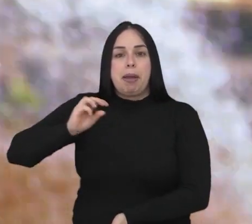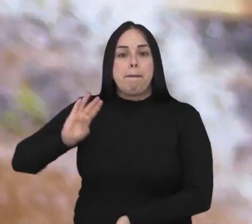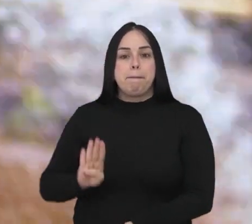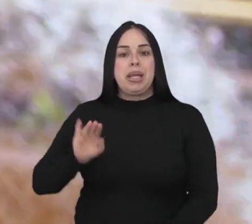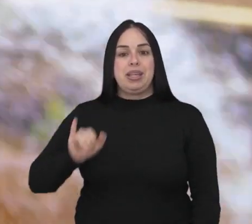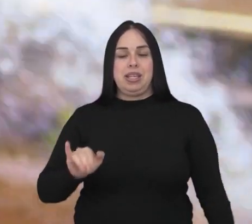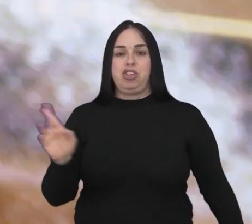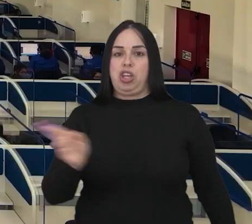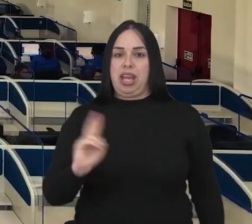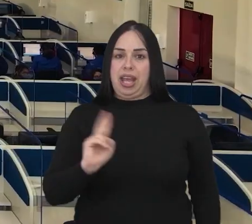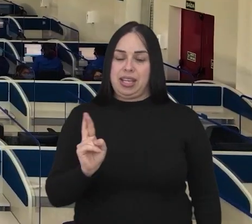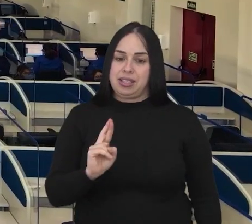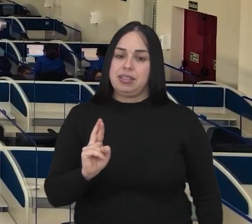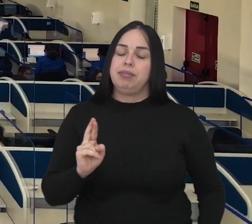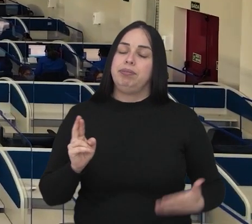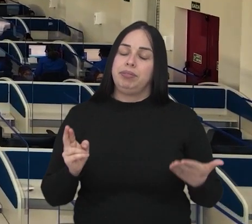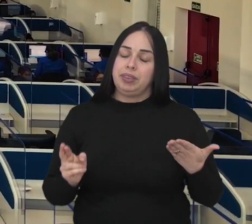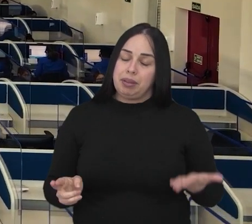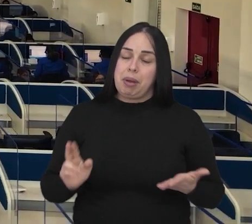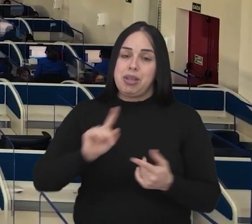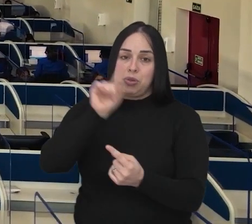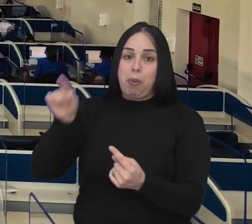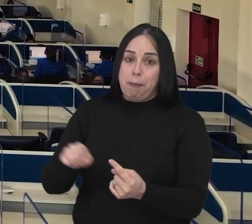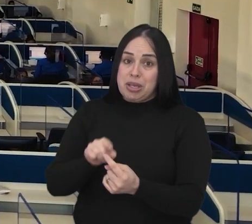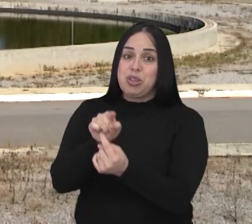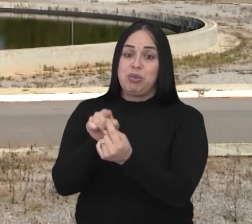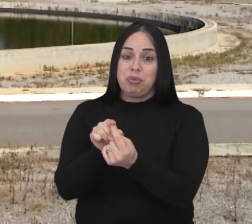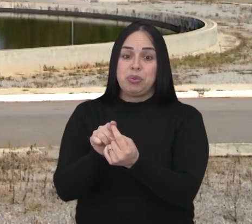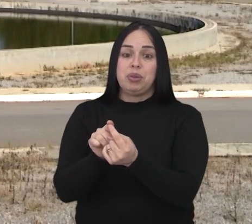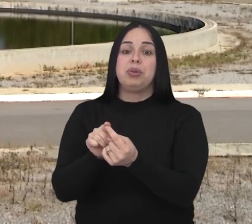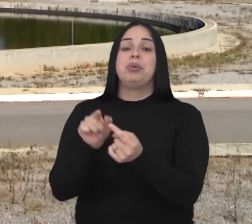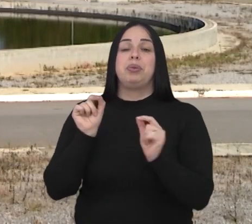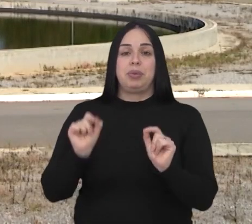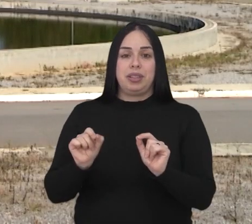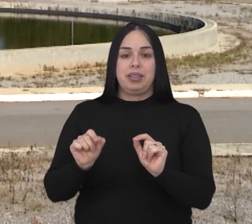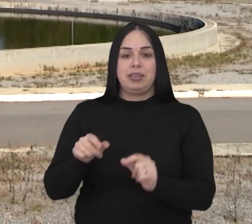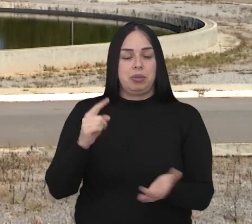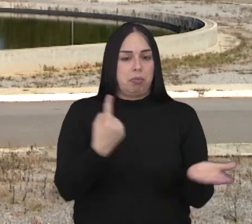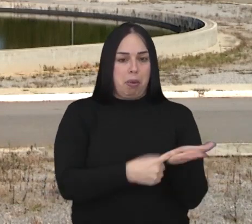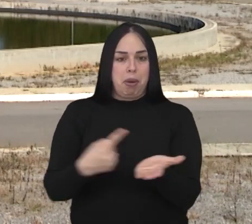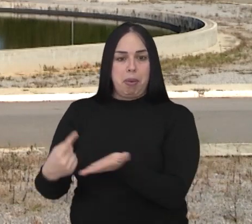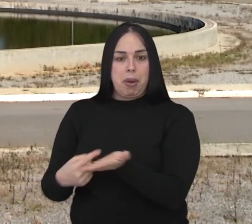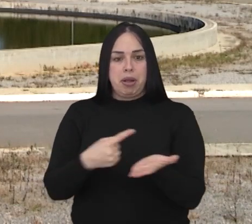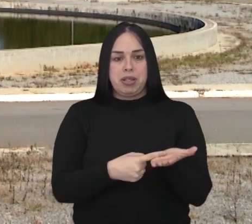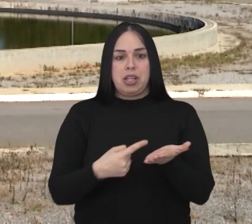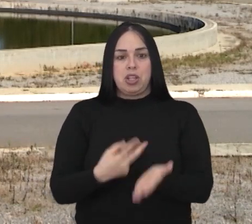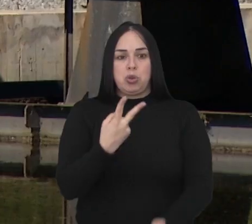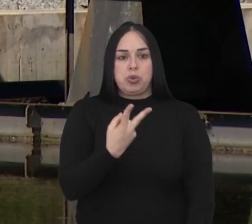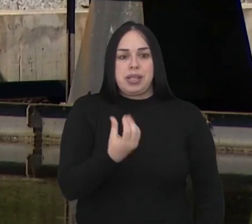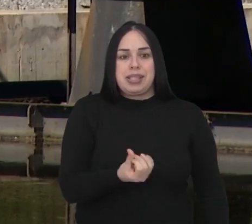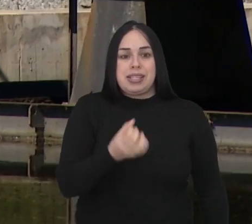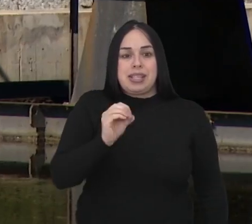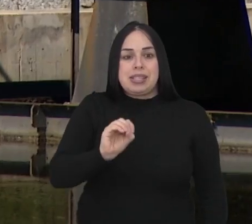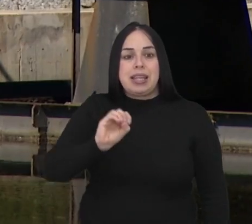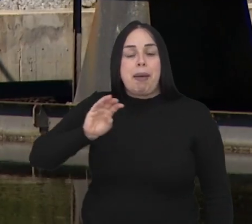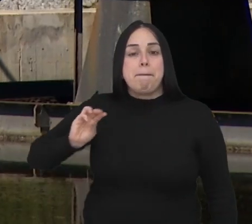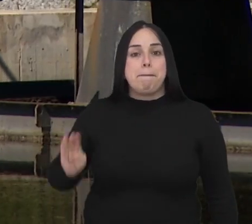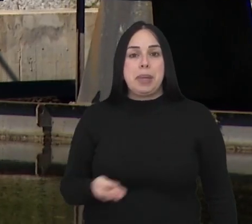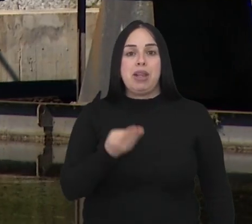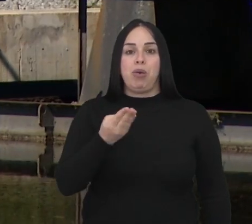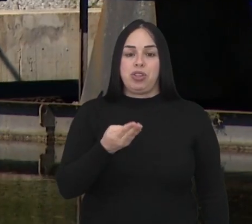desembolsou 6 bilhões e 900 milhões de reais. Entre as metas de saneamento estabelecidas pelo acordo